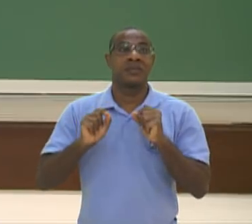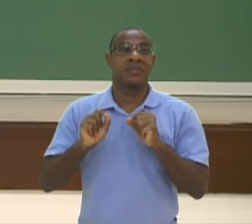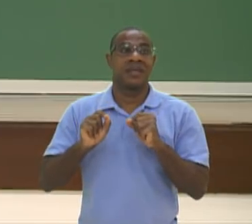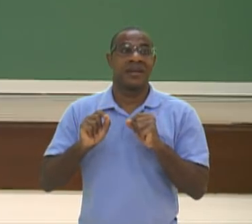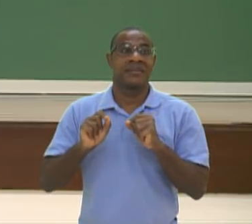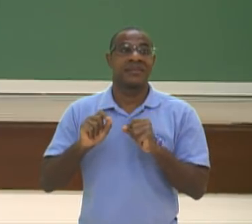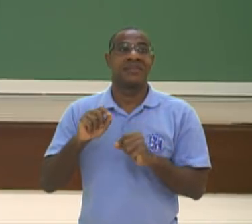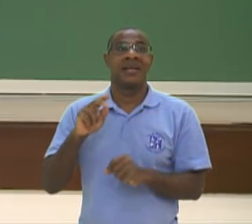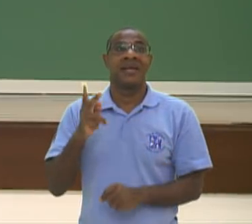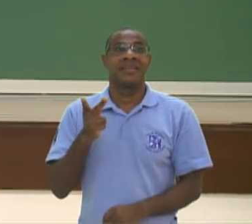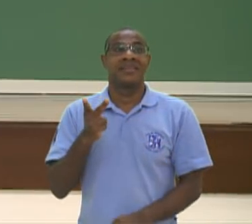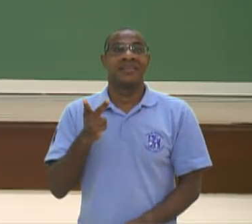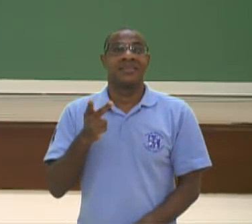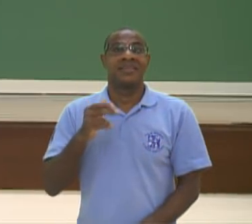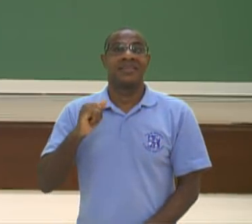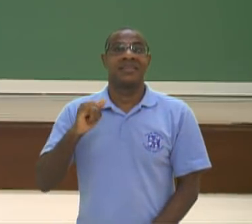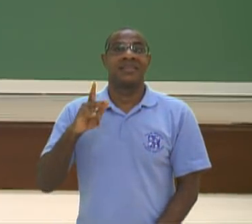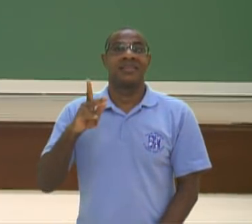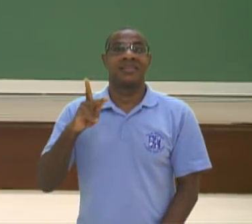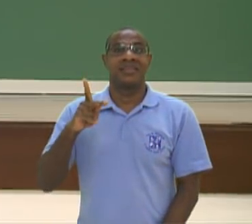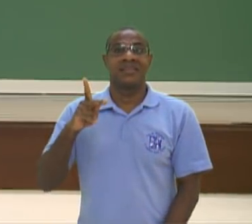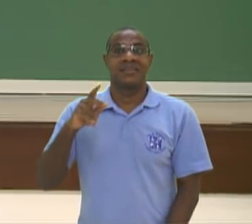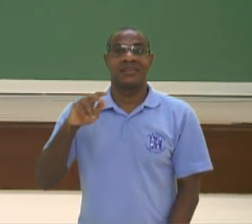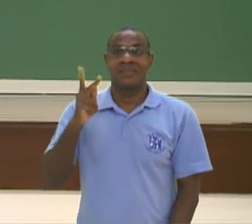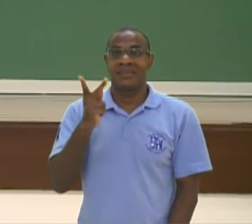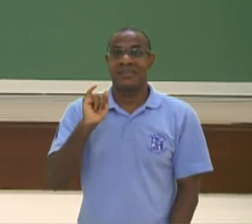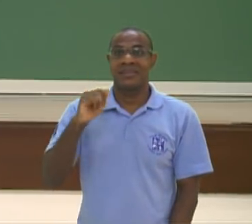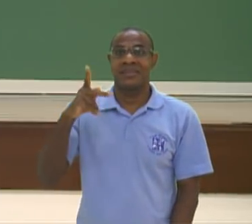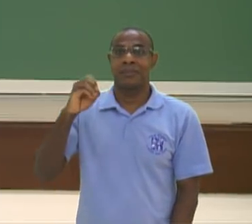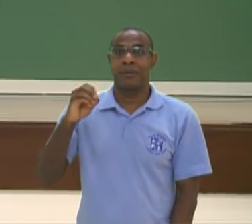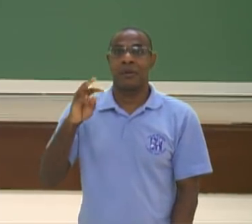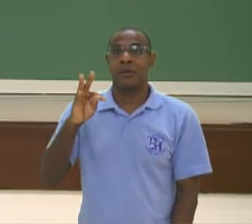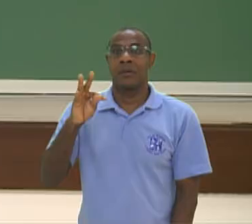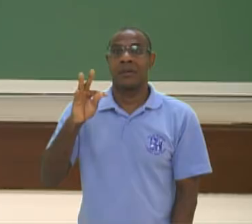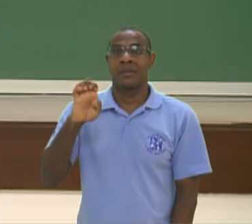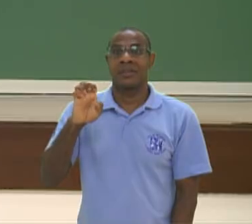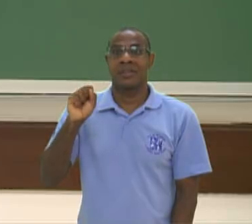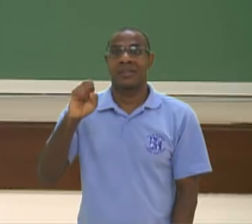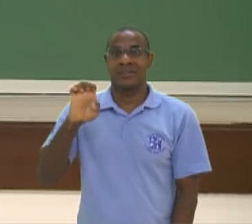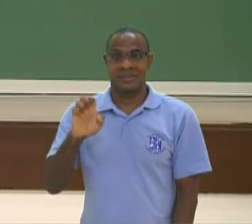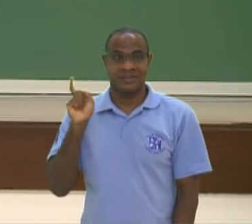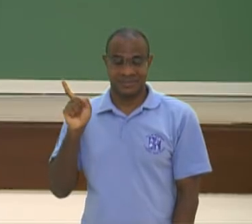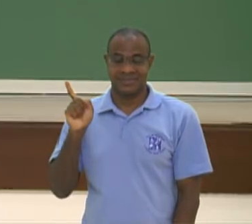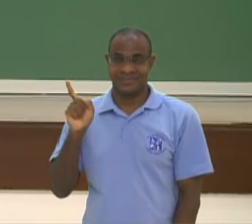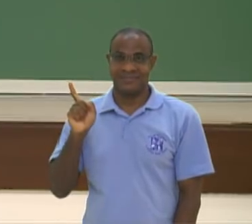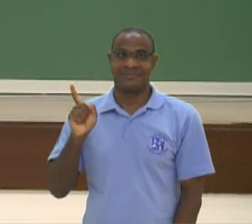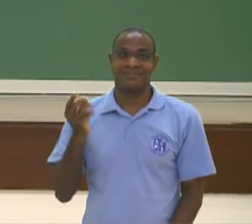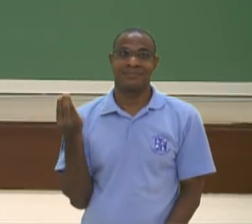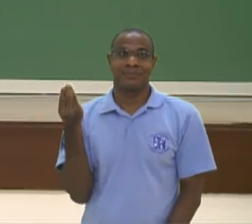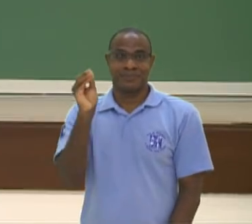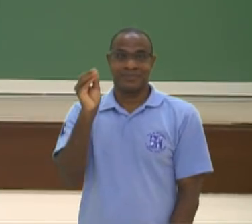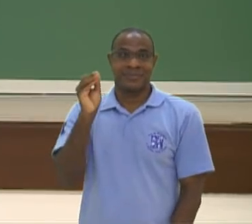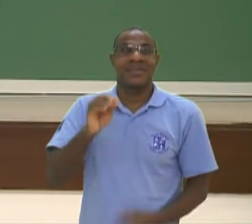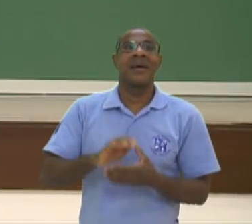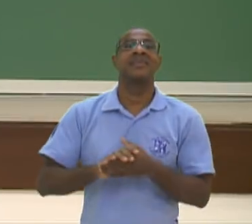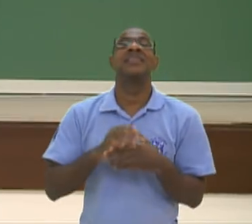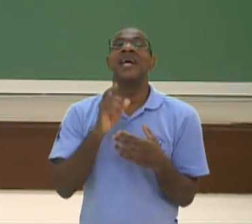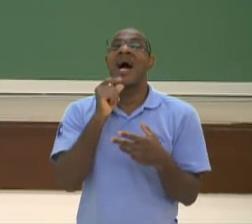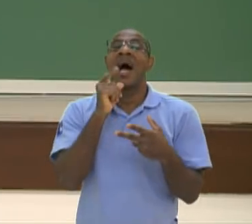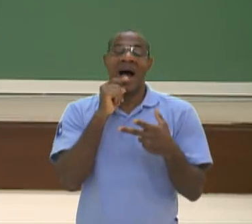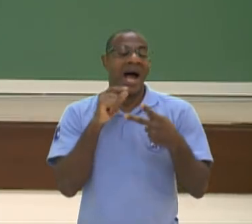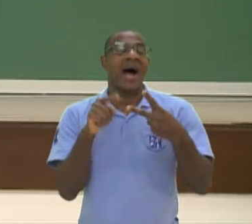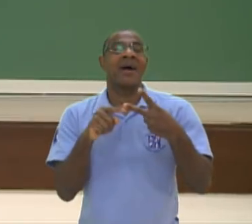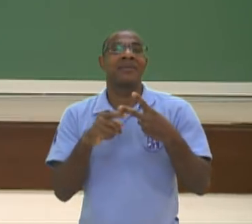que ele é produzido pela hipófise, uma glândulazinha que está no nosso cérebro, tá? A ingestão de água vai fazer com que